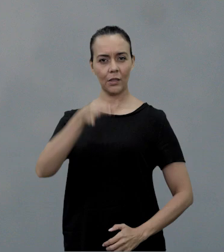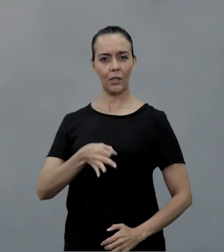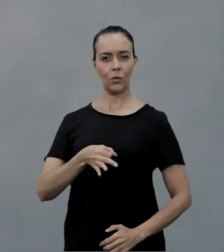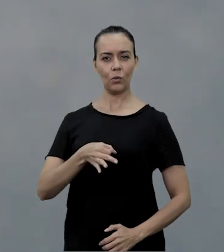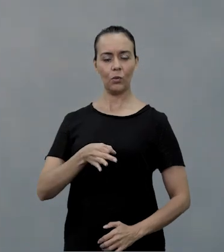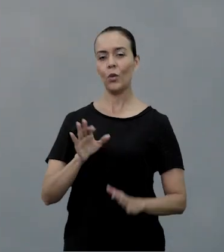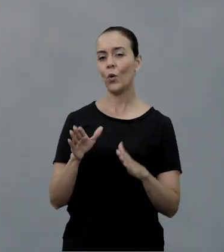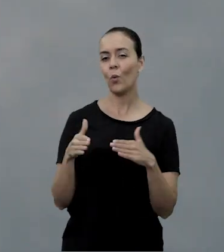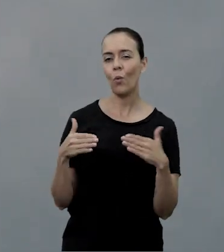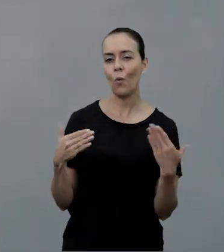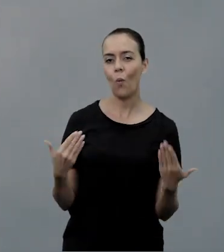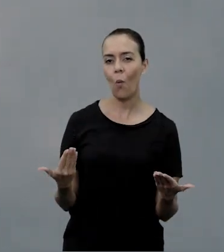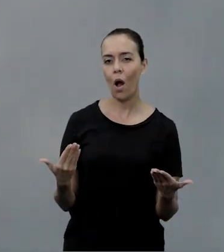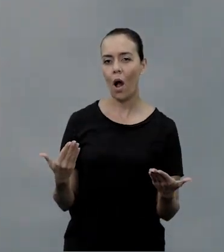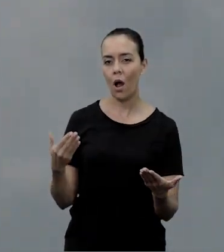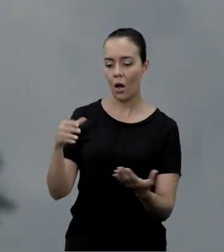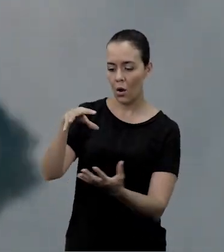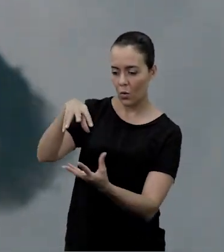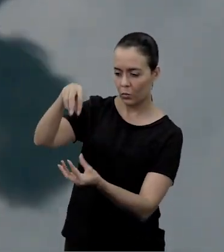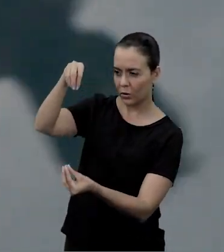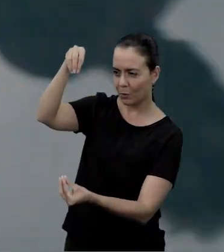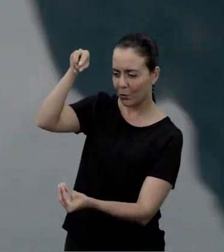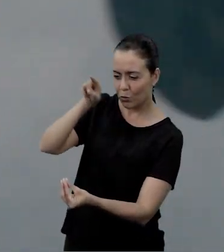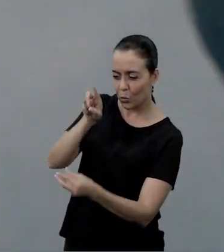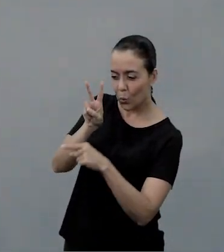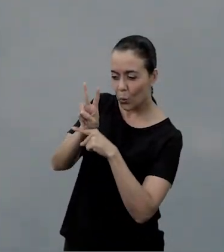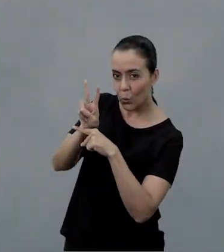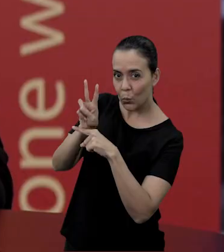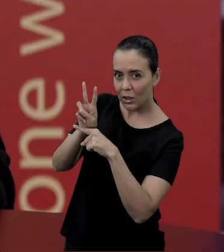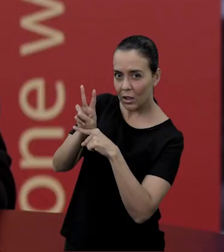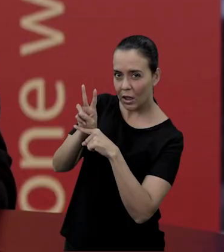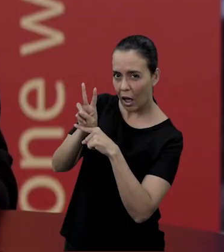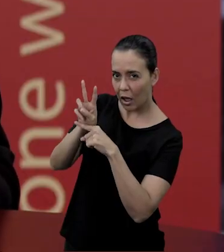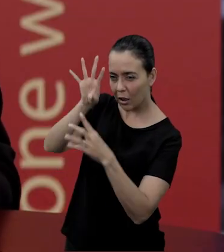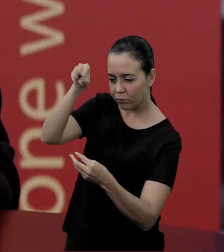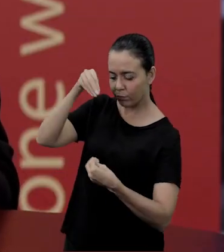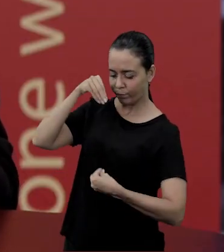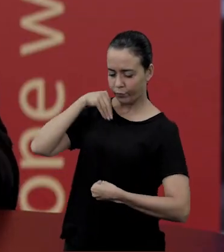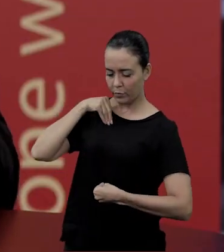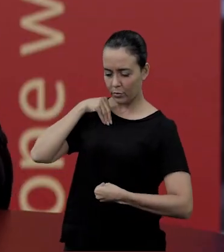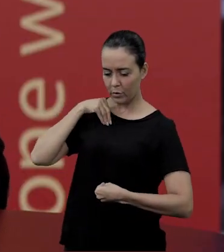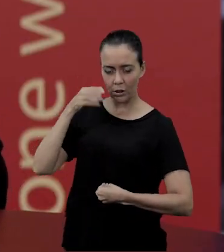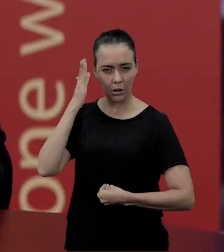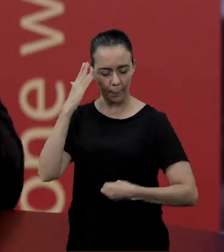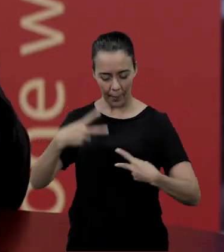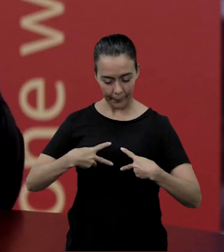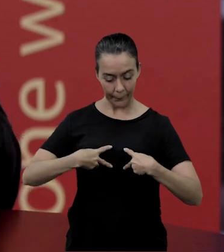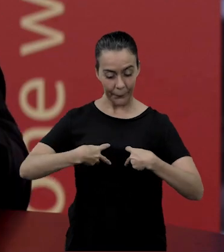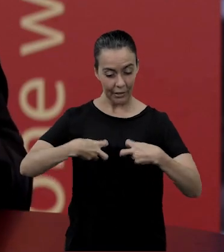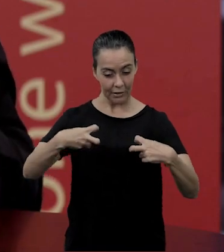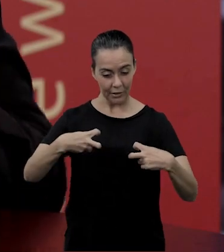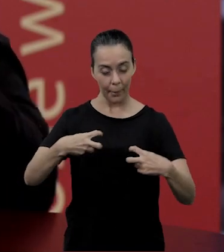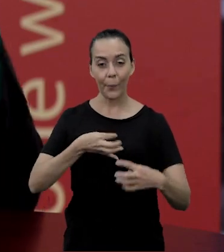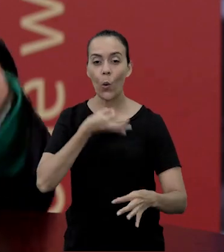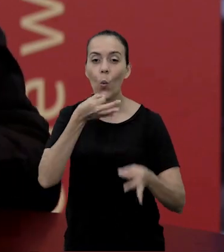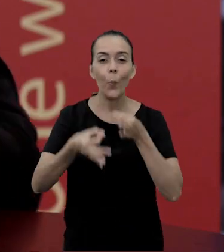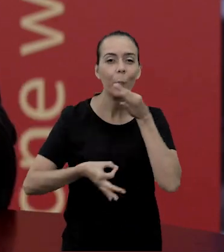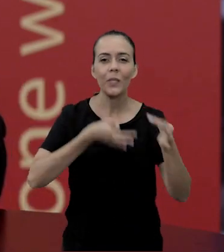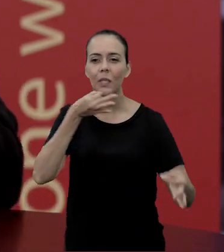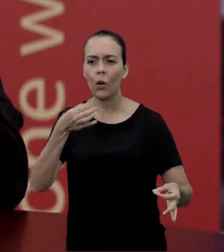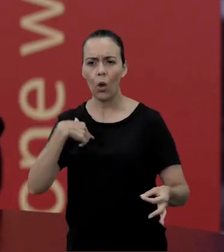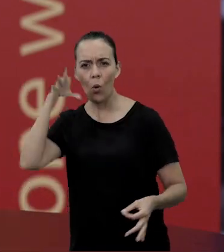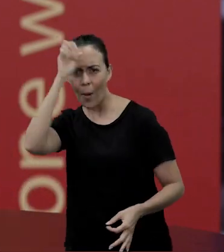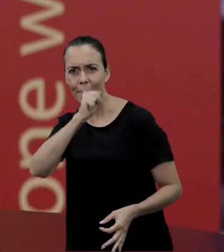o espírito que você tem de cultivar? O espírito crítico. Essa crítica, essa capacidade de